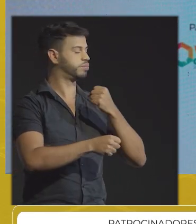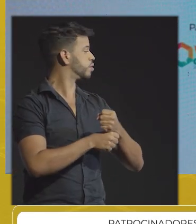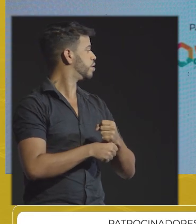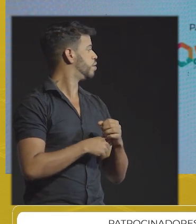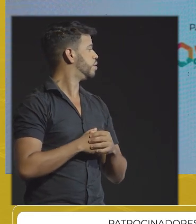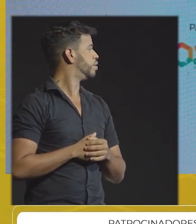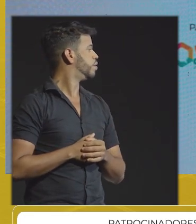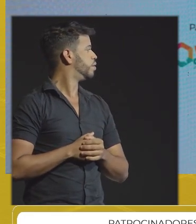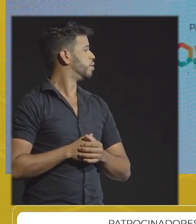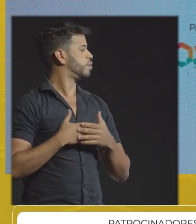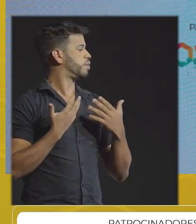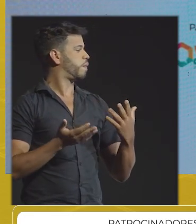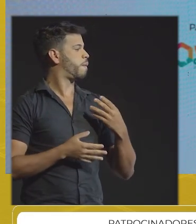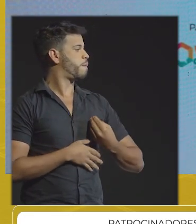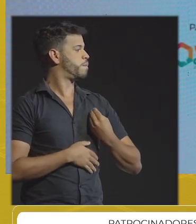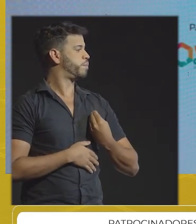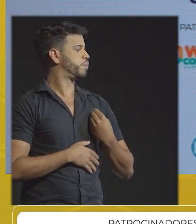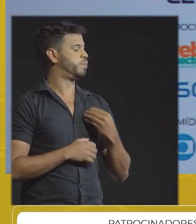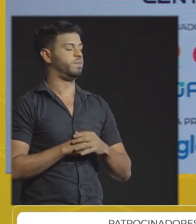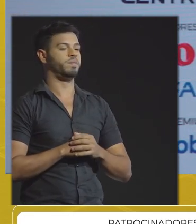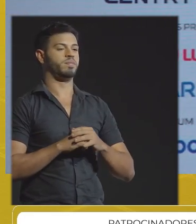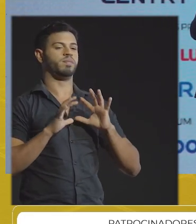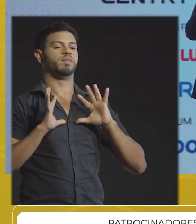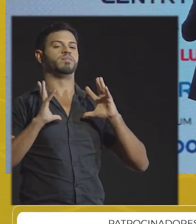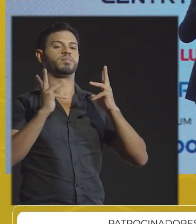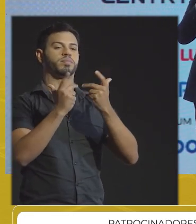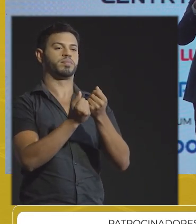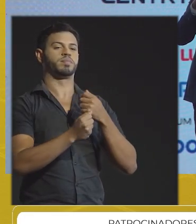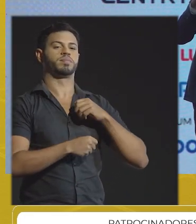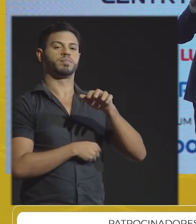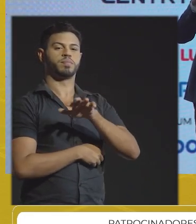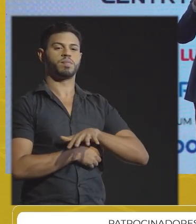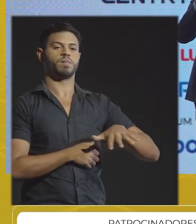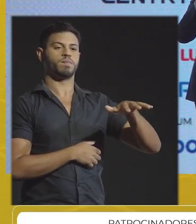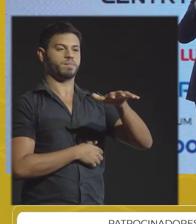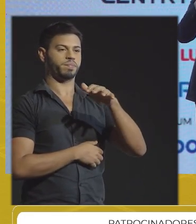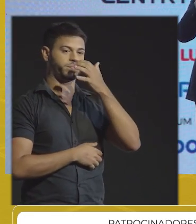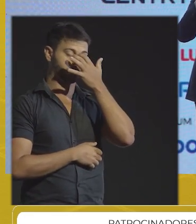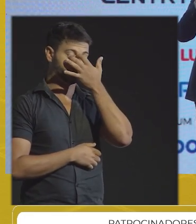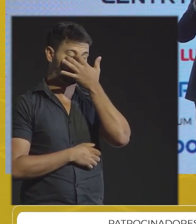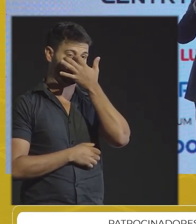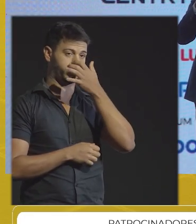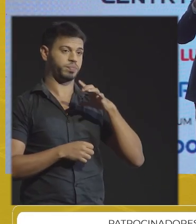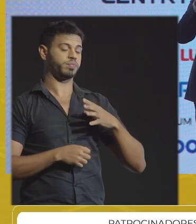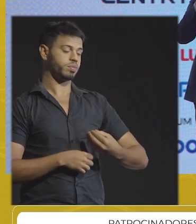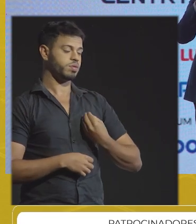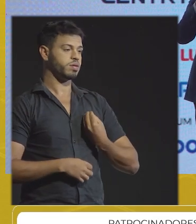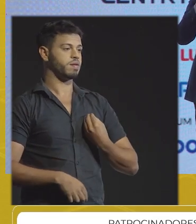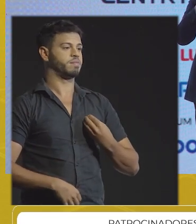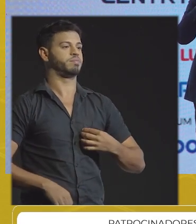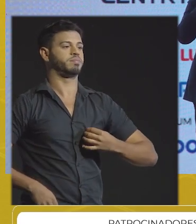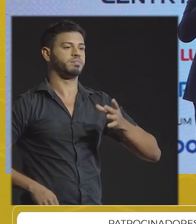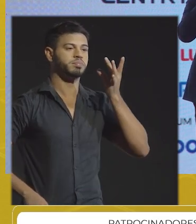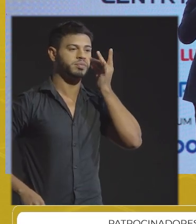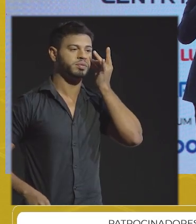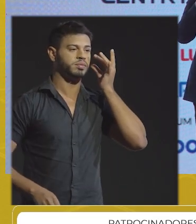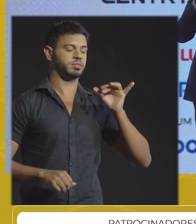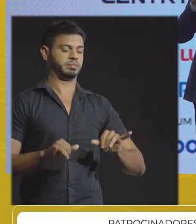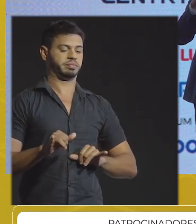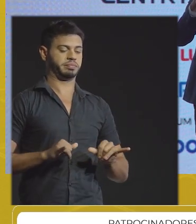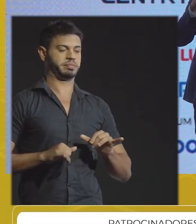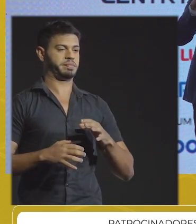então passei por todas as áreas do negócio pude vivenciar na prática todas as dores que